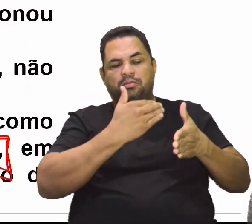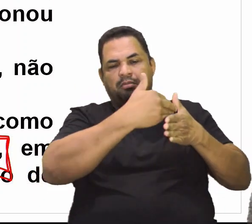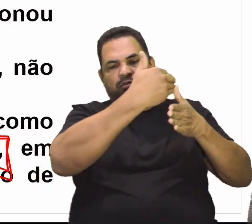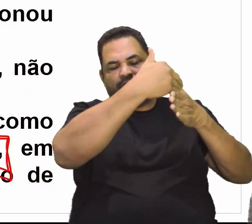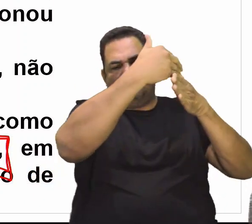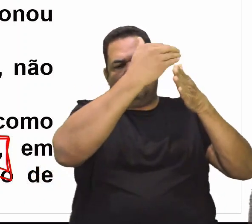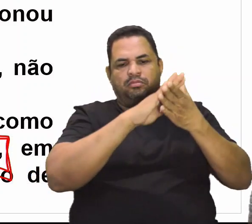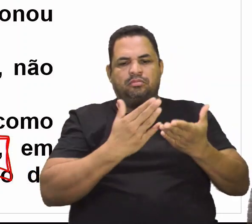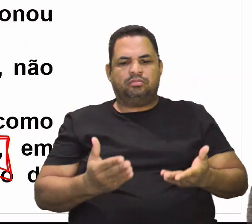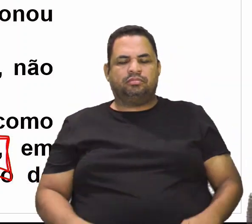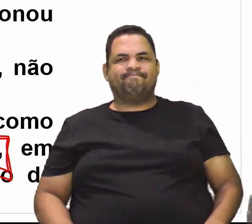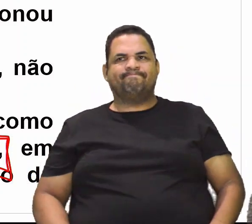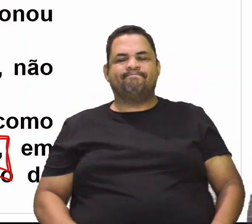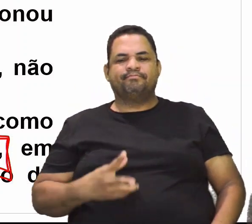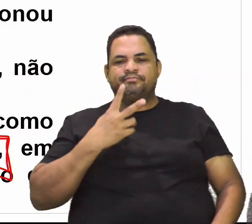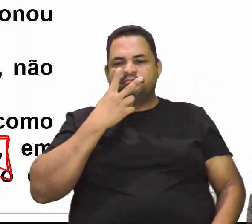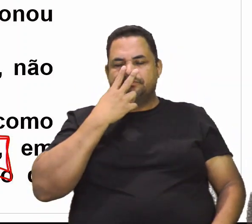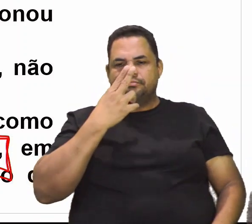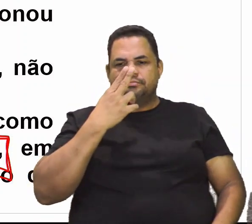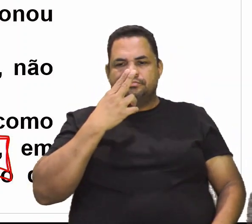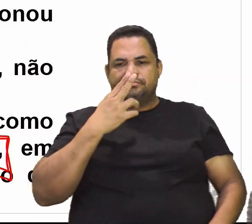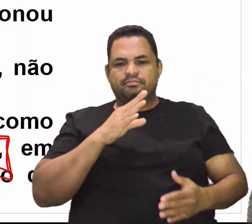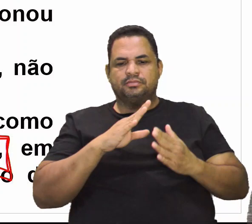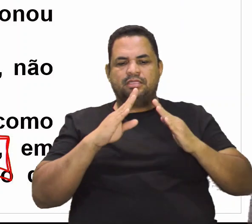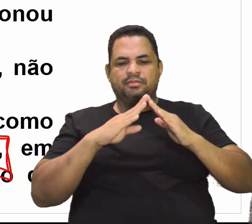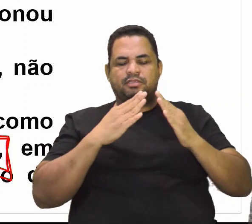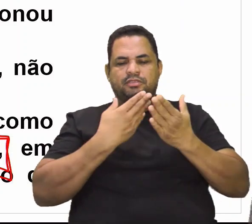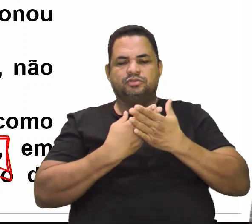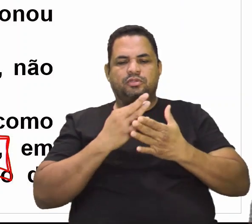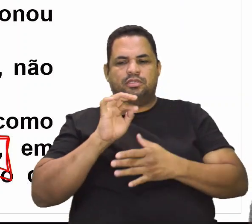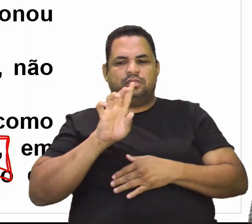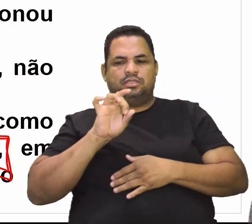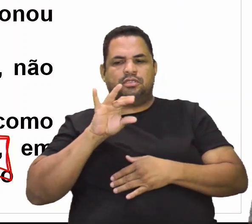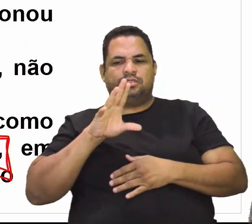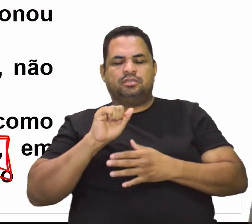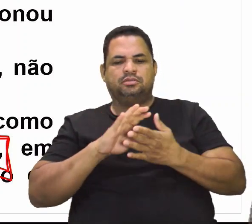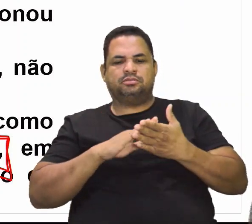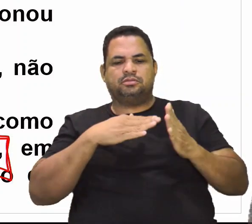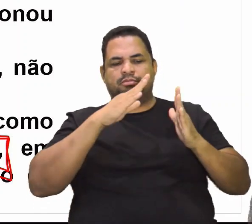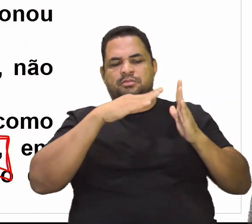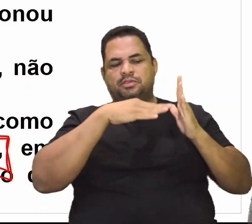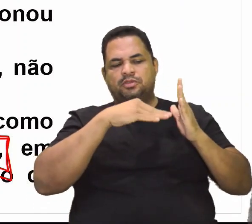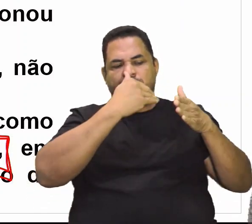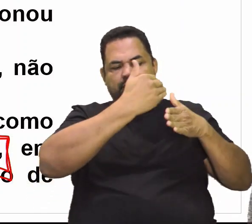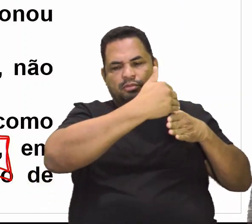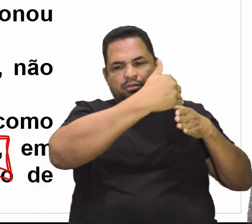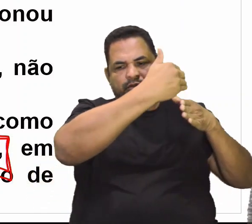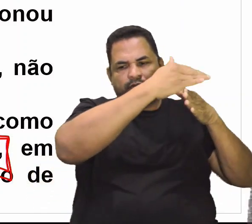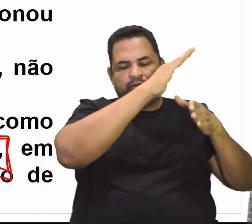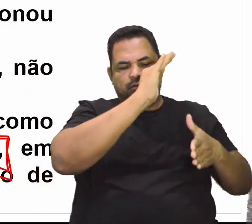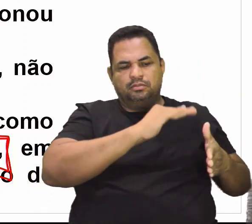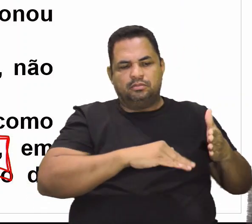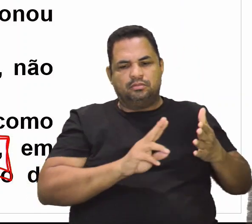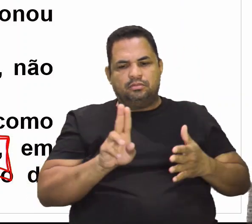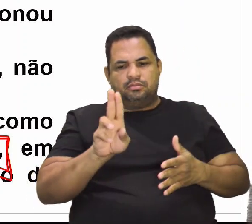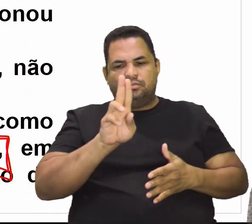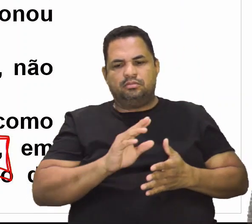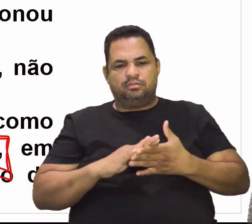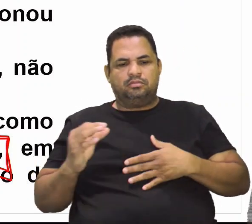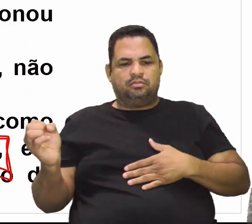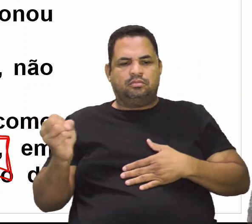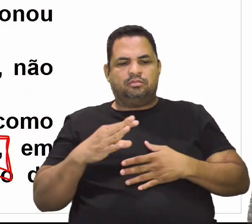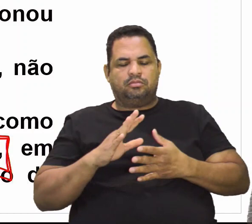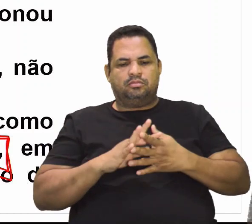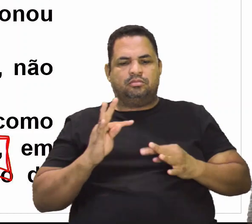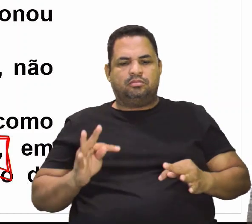mural é como se fosse... Lembra da Escola de Atenas? A Escola de Atenas é uma pintura e mural. E a utilização de novas técnicas